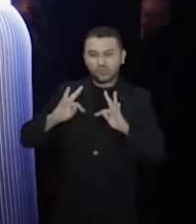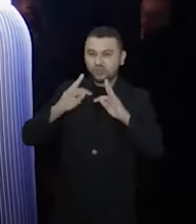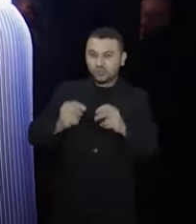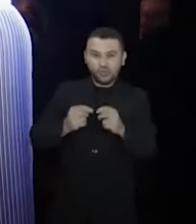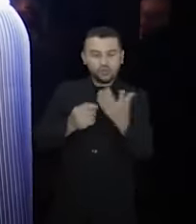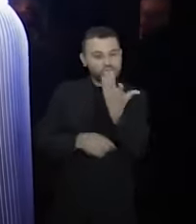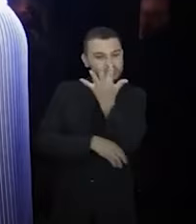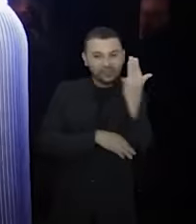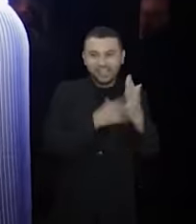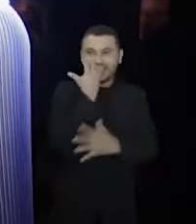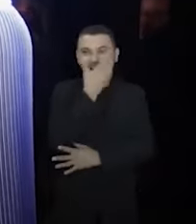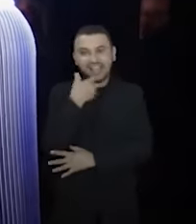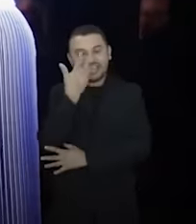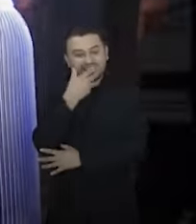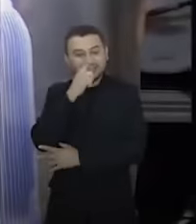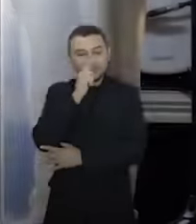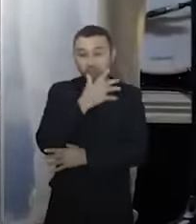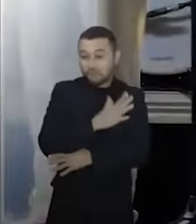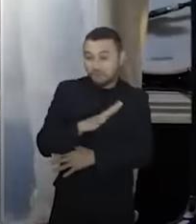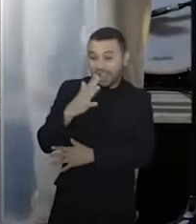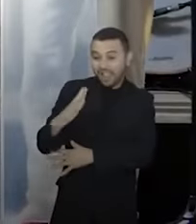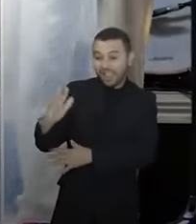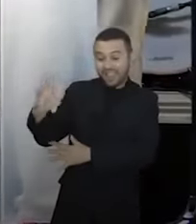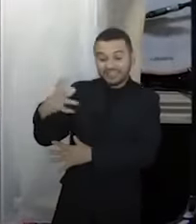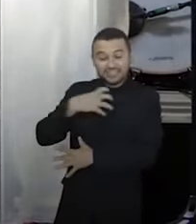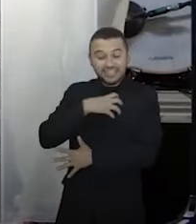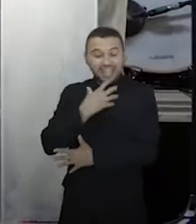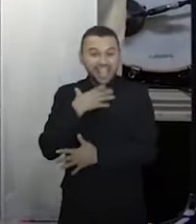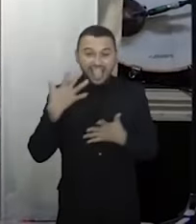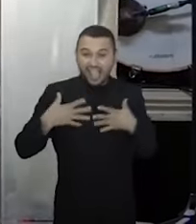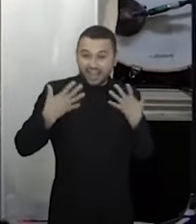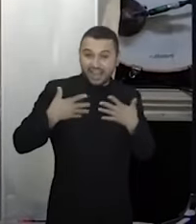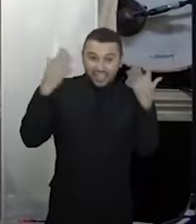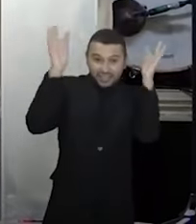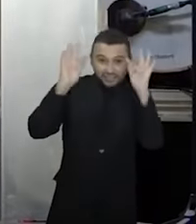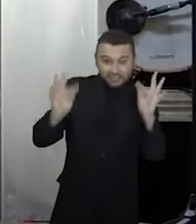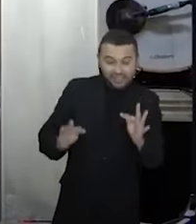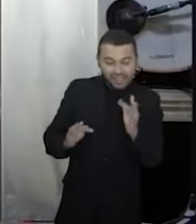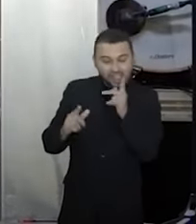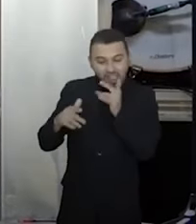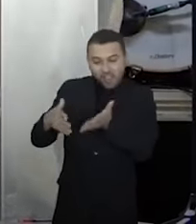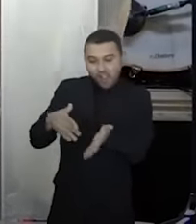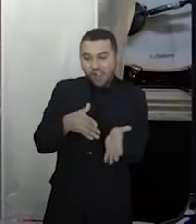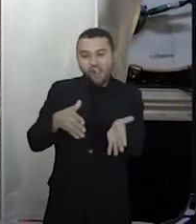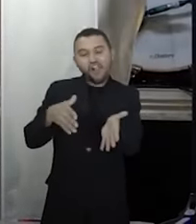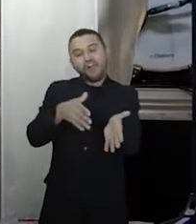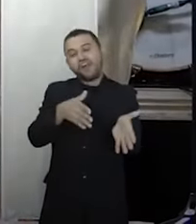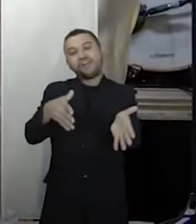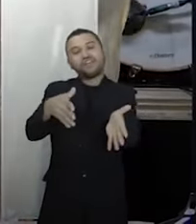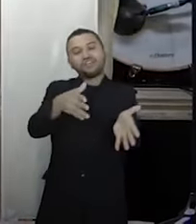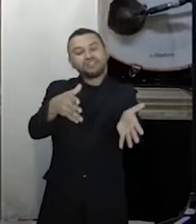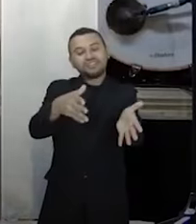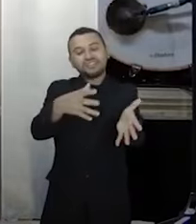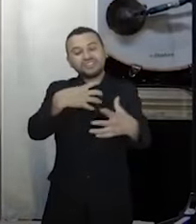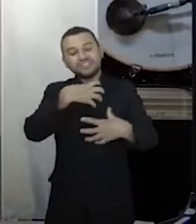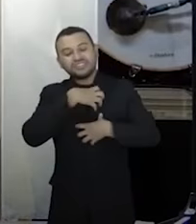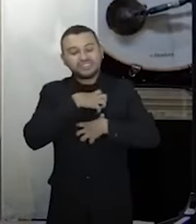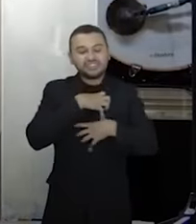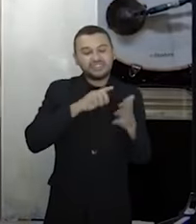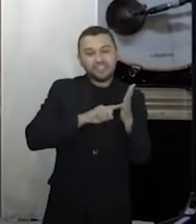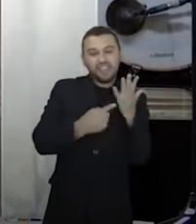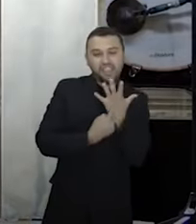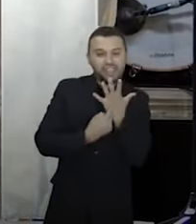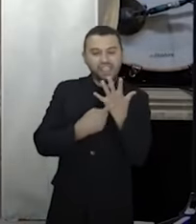teu mar dança mais feliz, teus rios correm te abraçando, nossa terra